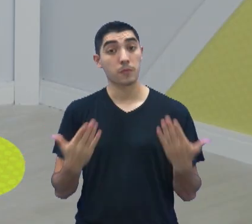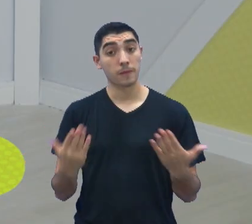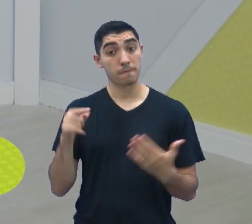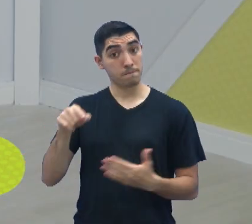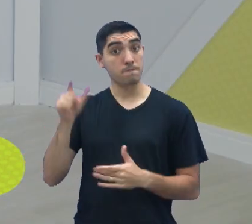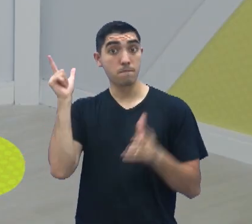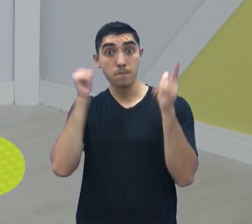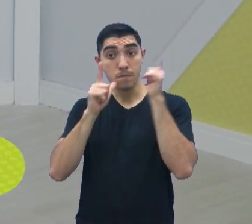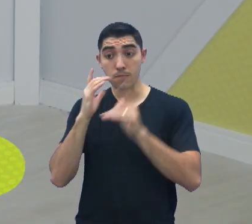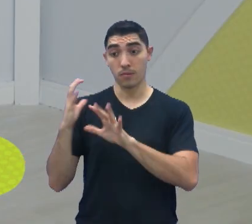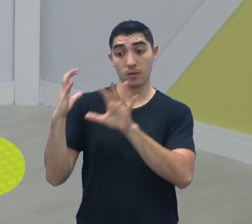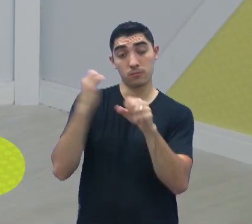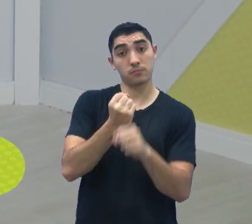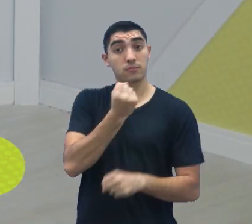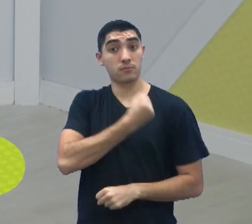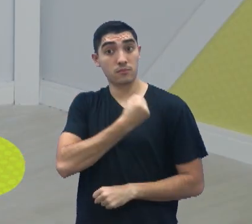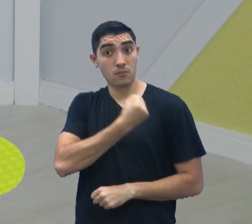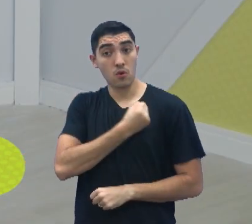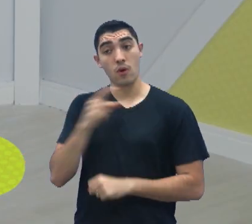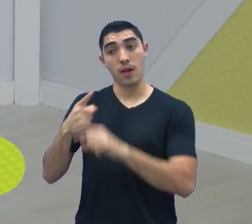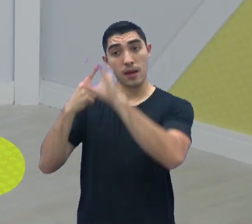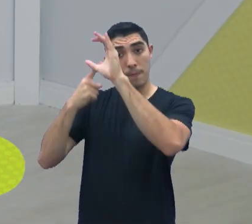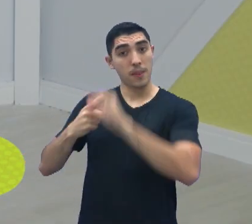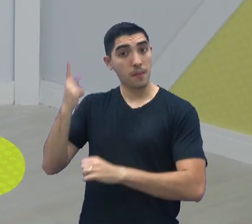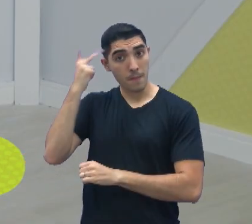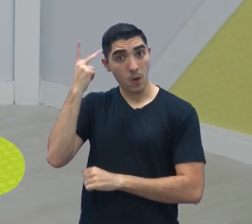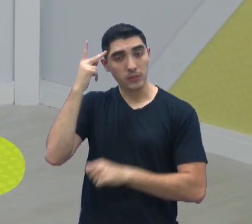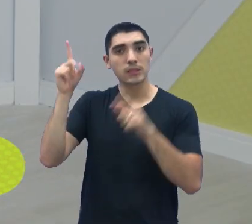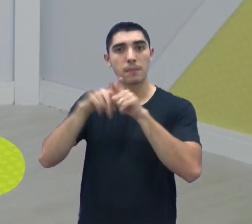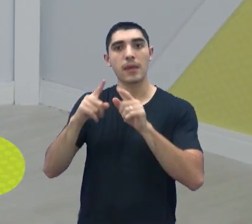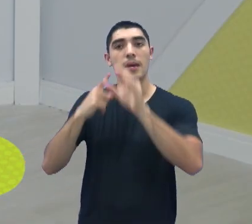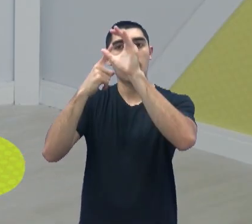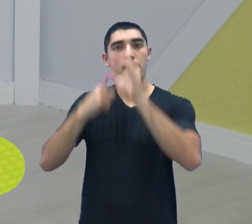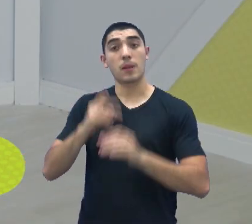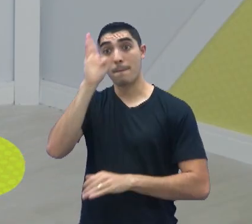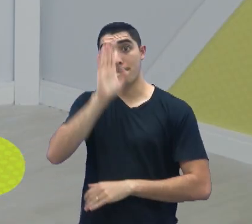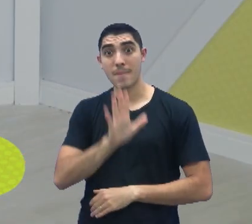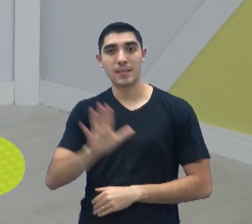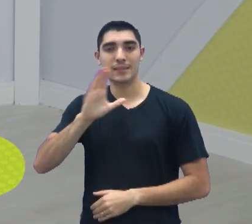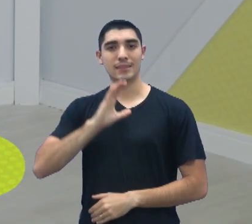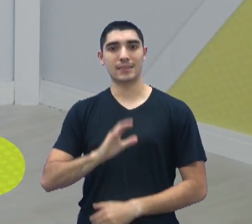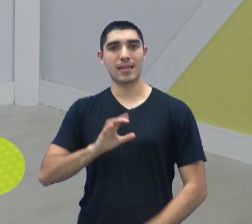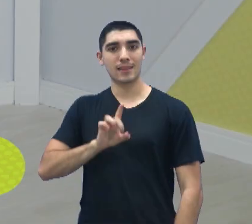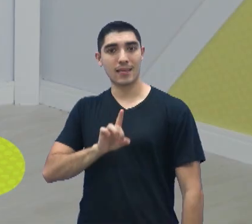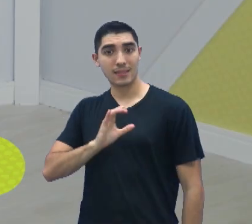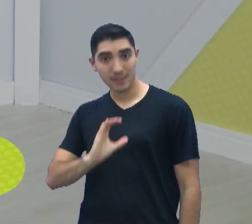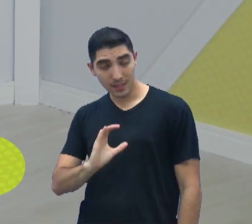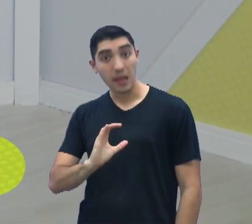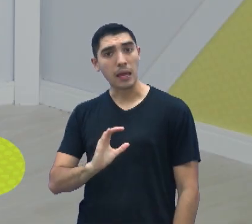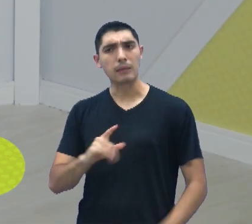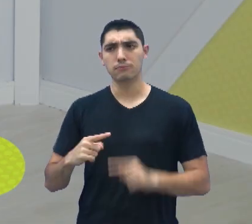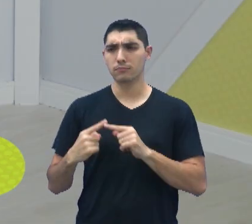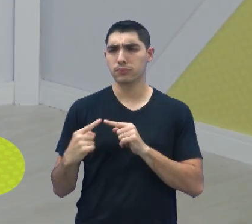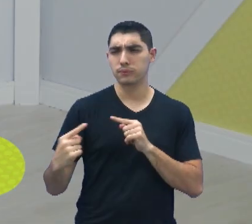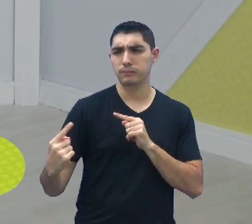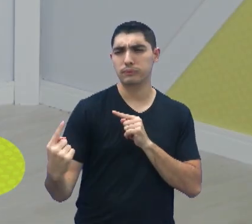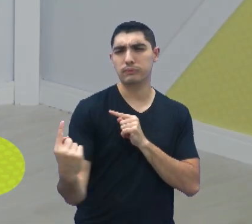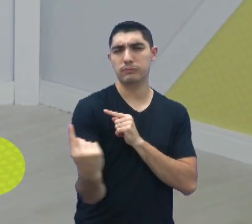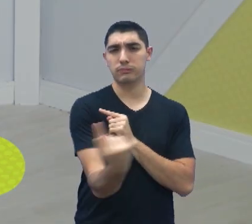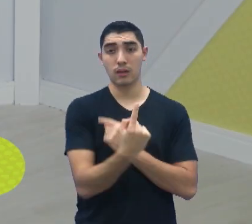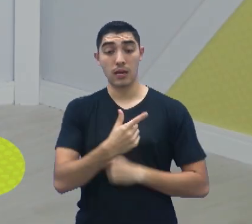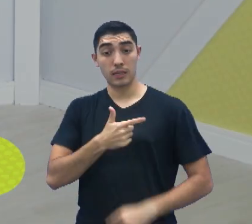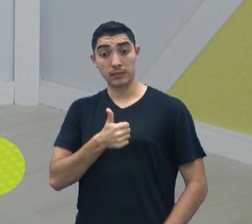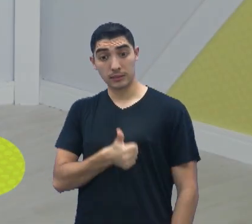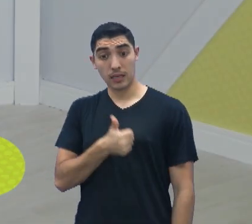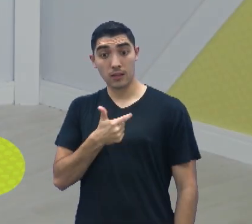para o ranking paulista e nacional de estrada classe CBC e teve percurso de até 125